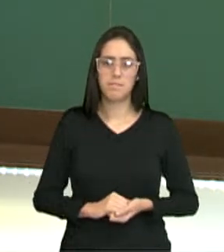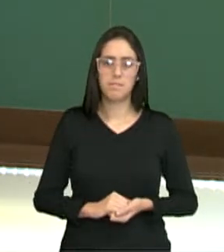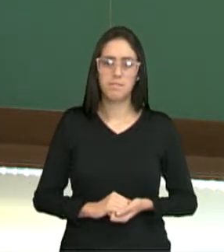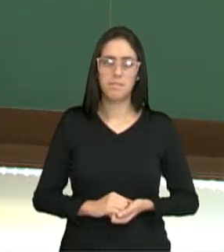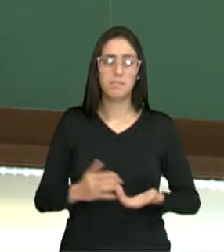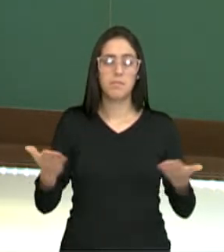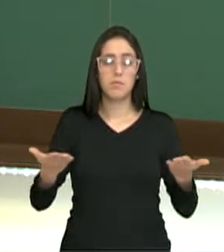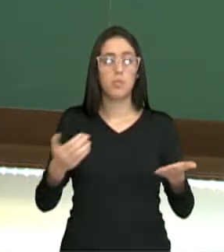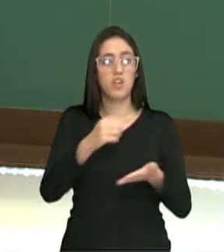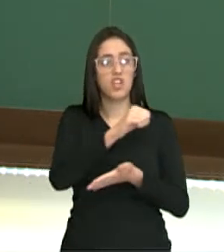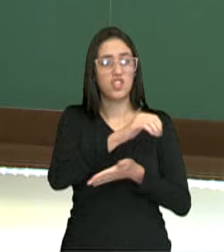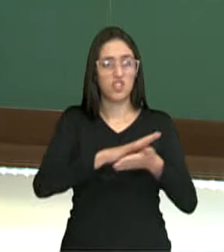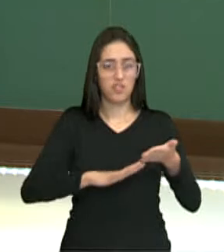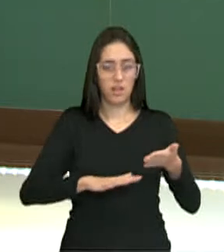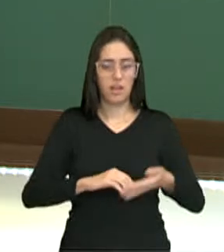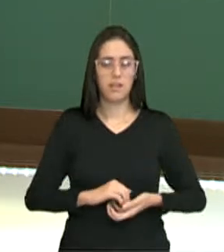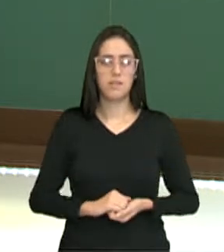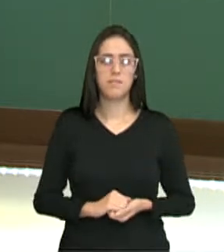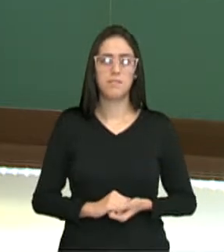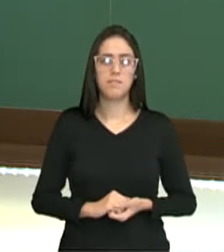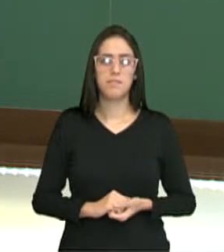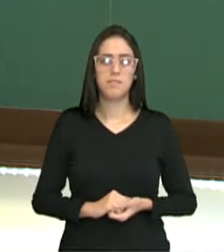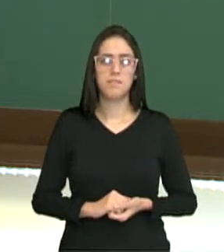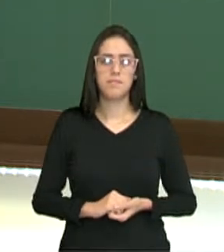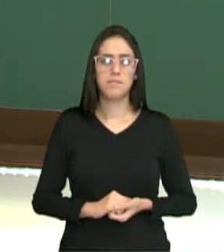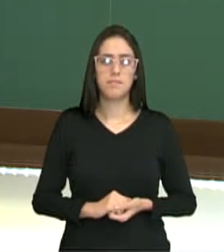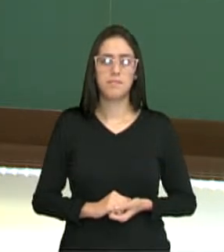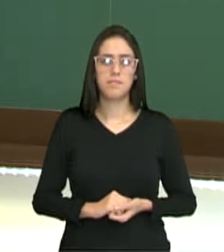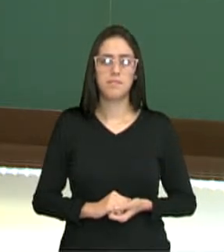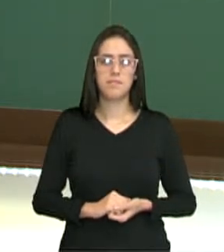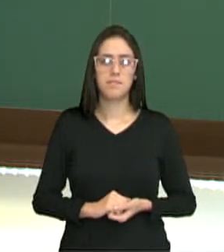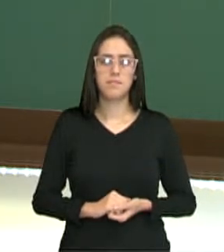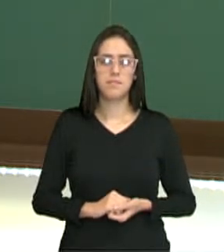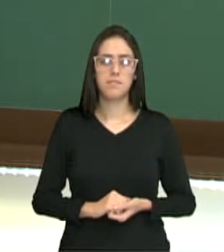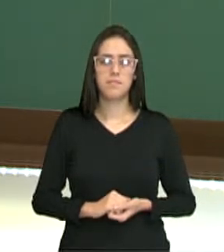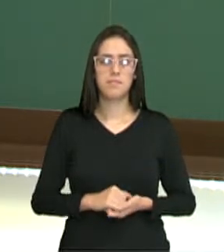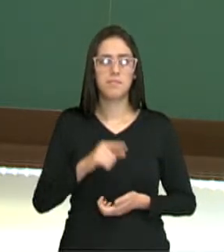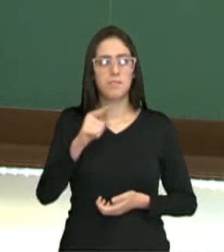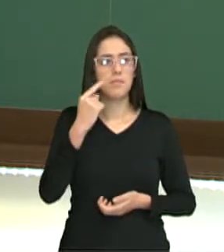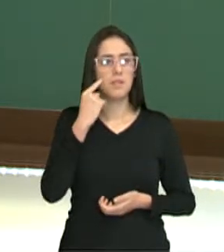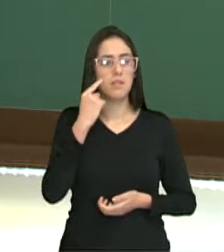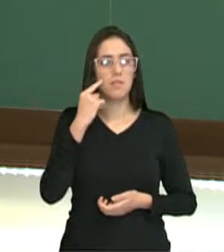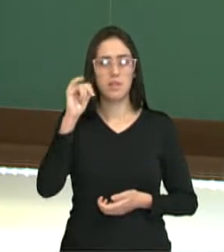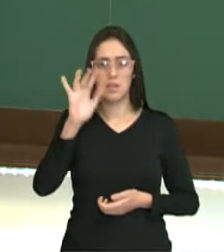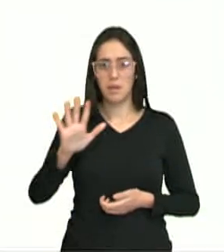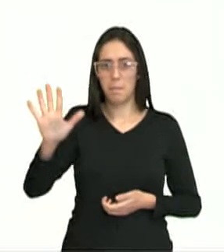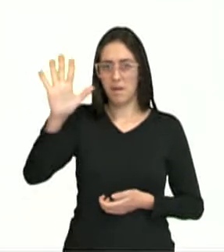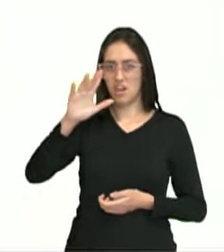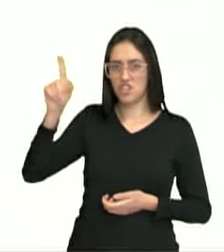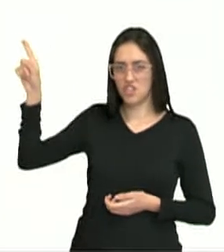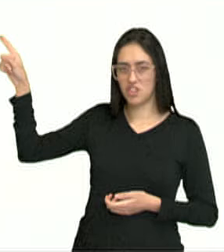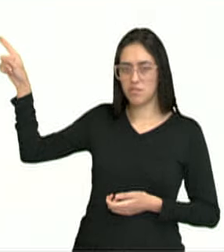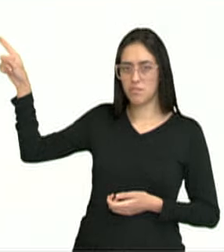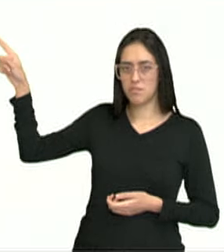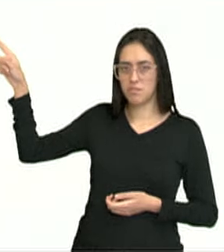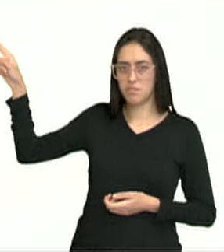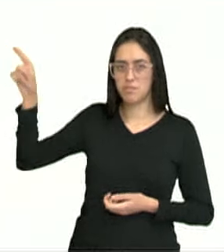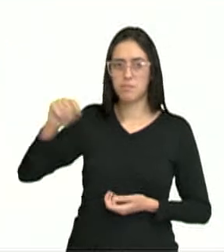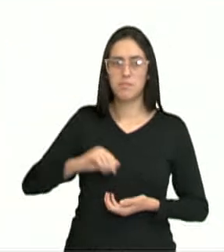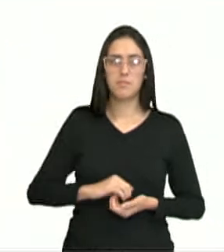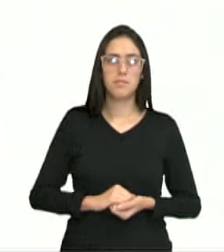Atividade. Observando aqui, tá? Vocês têm, ó, peso de la